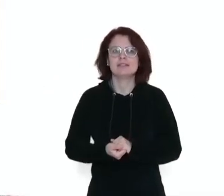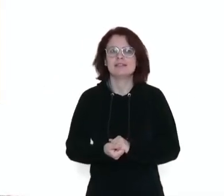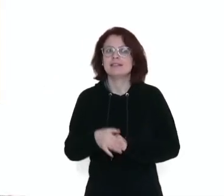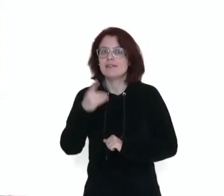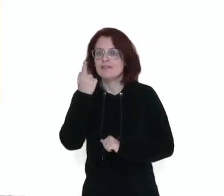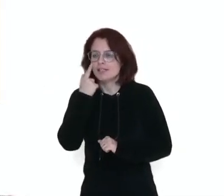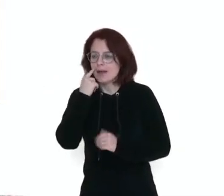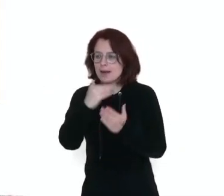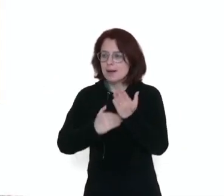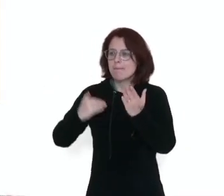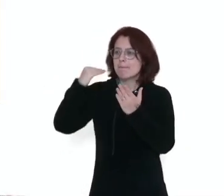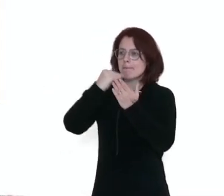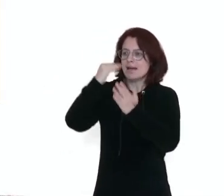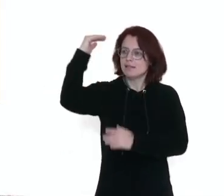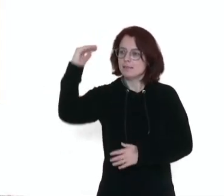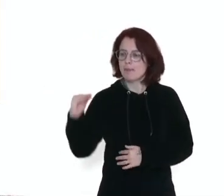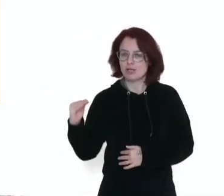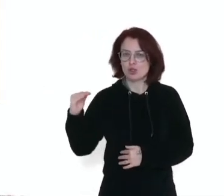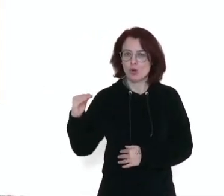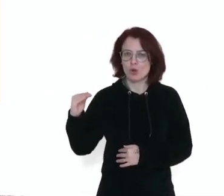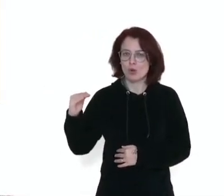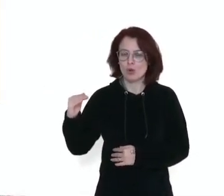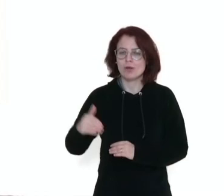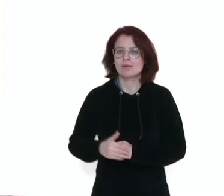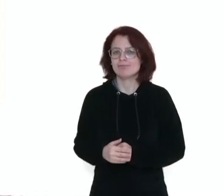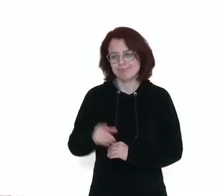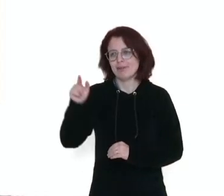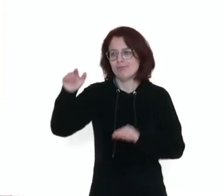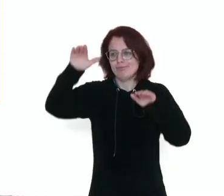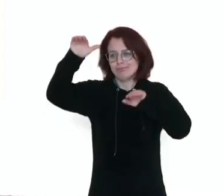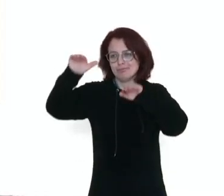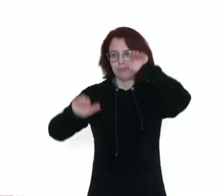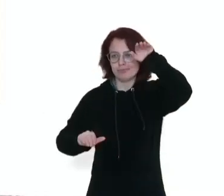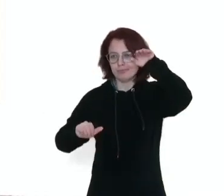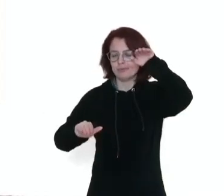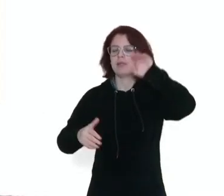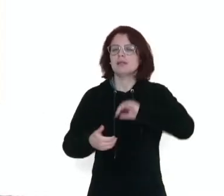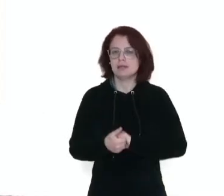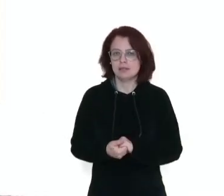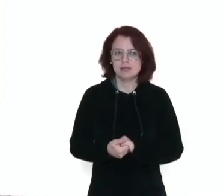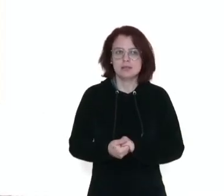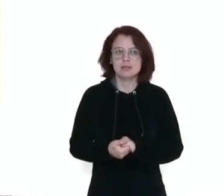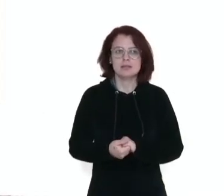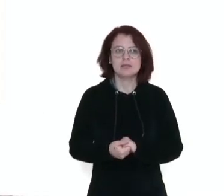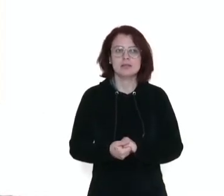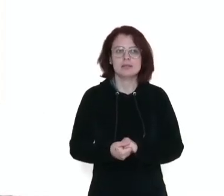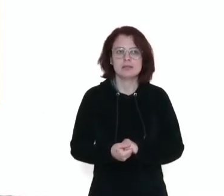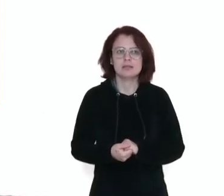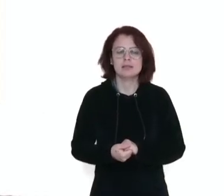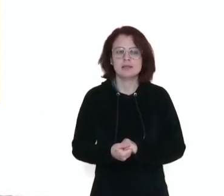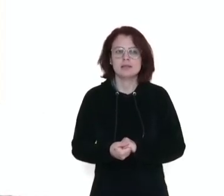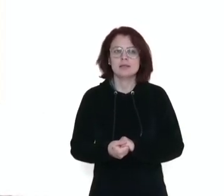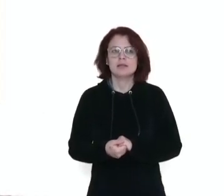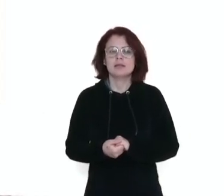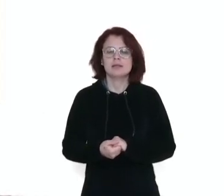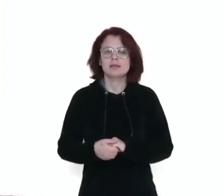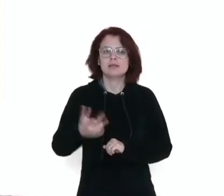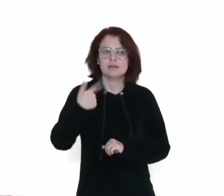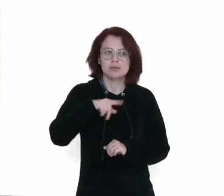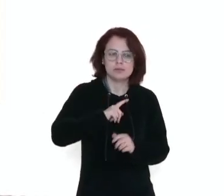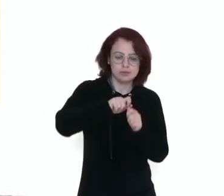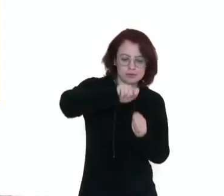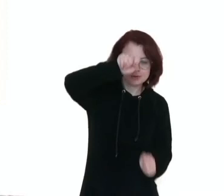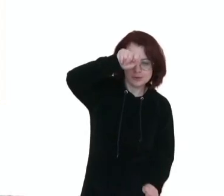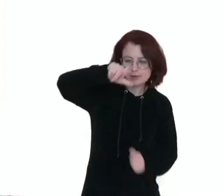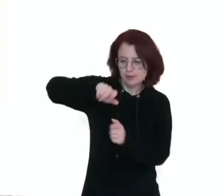produz aqui uma intensidade, né, para dizer que ele era mais baixo. Se a gente for medir também a quantidade de metros que cada um